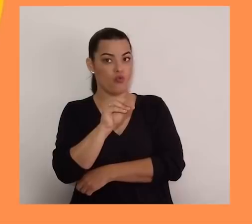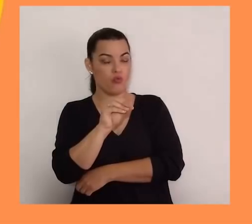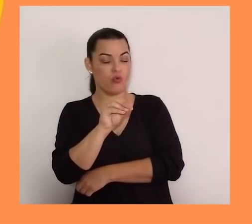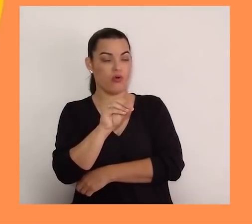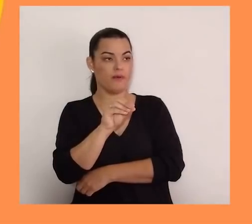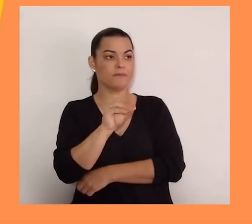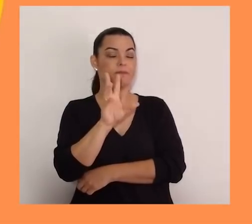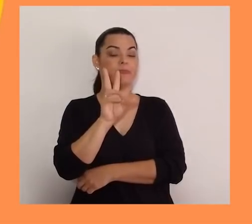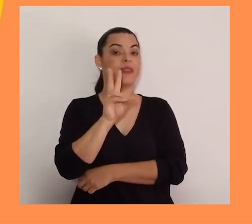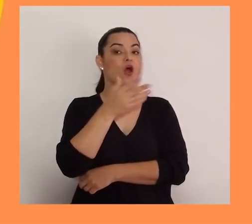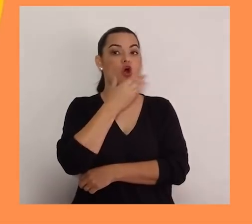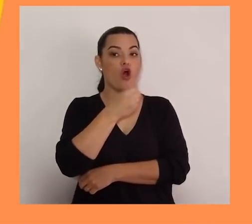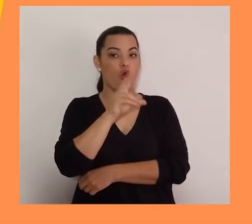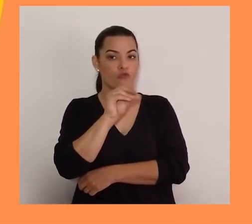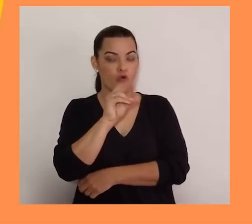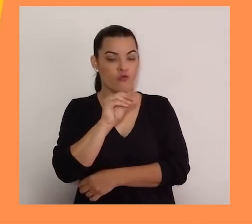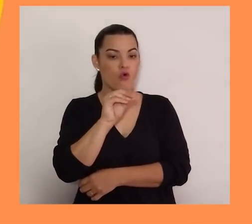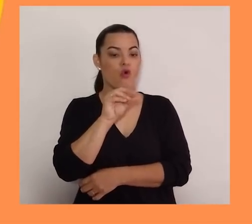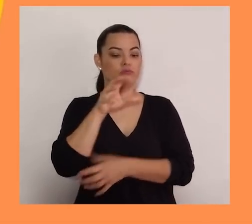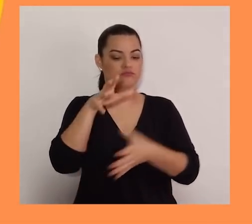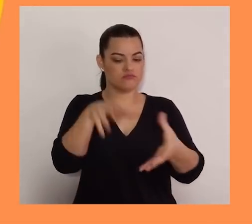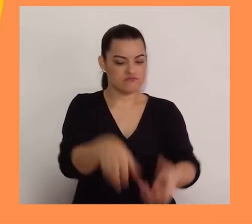quem que ele chamou?